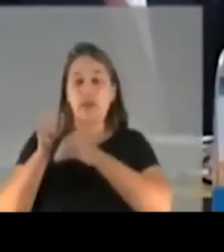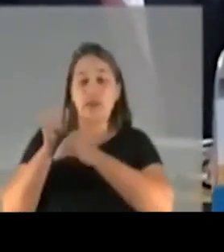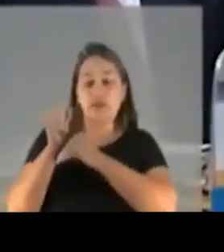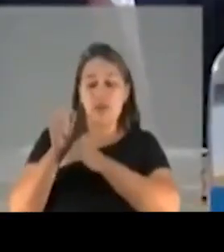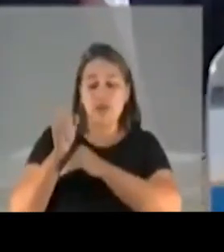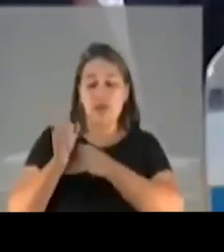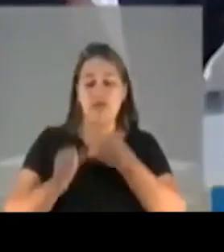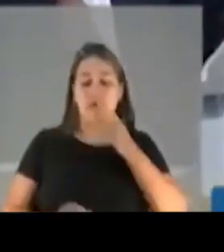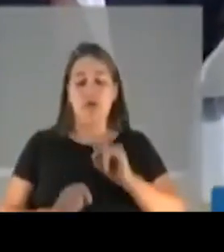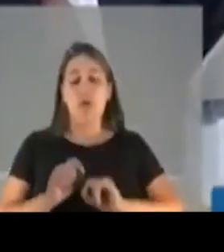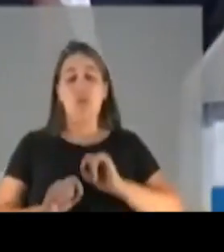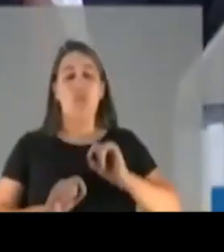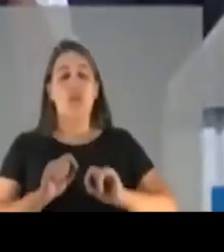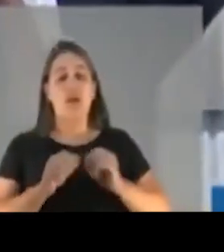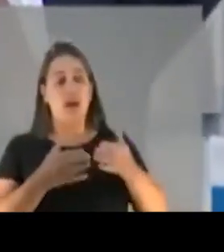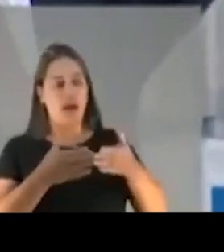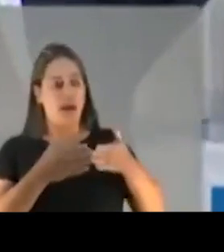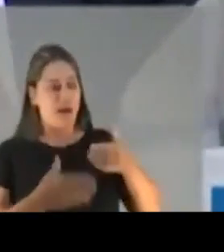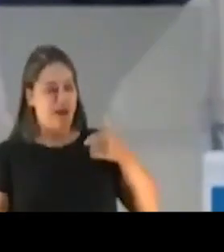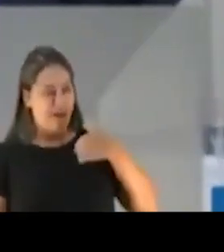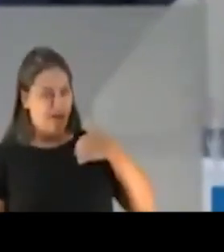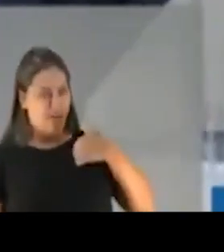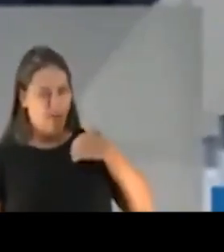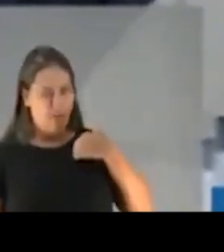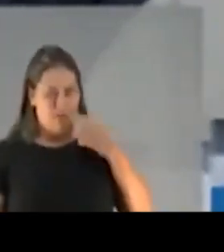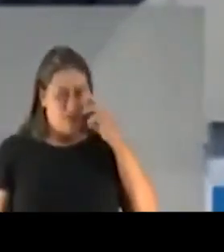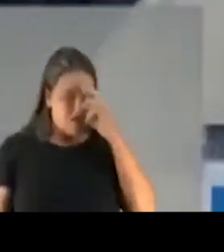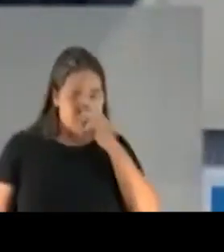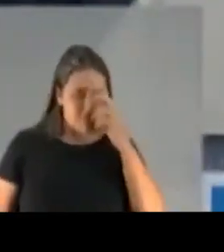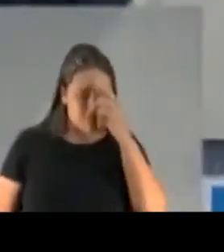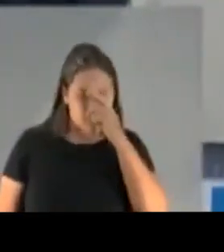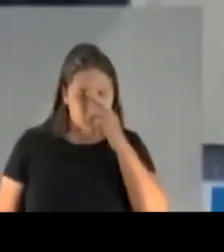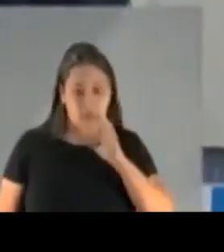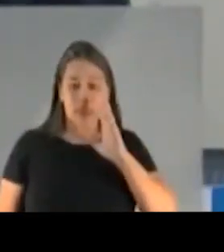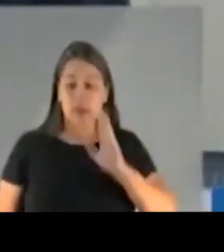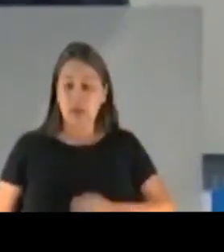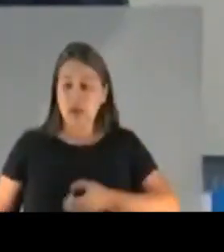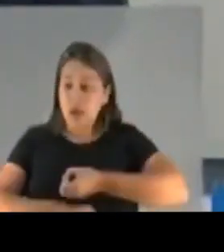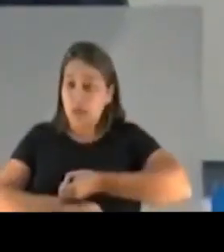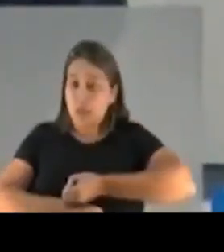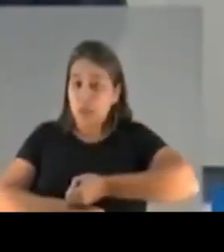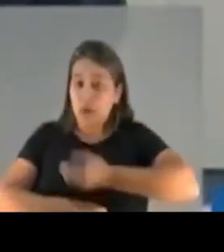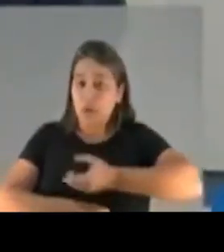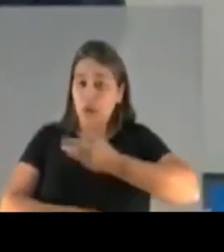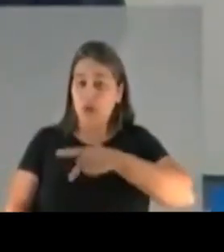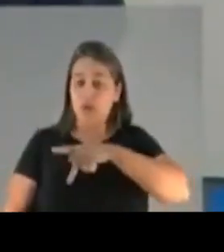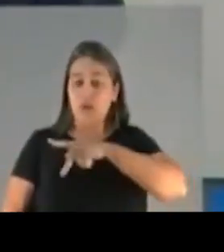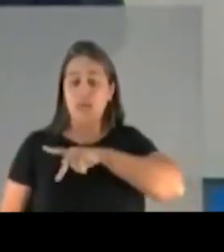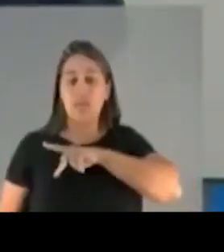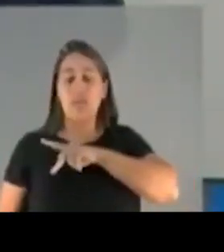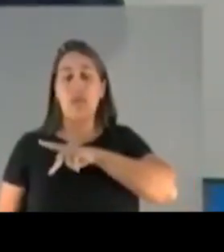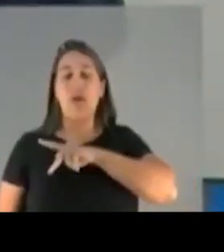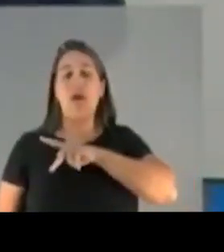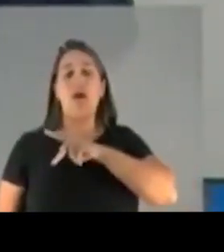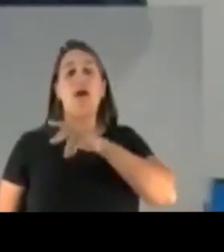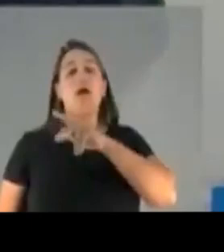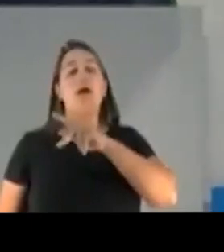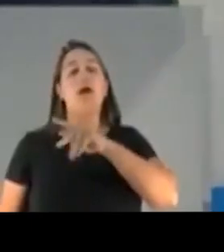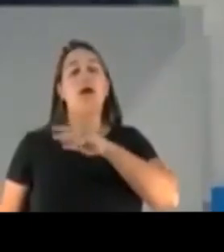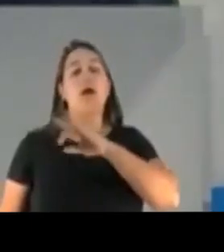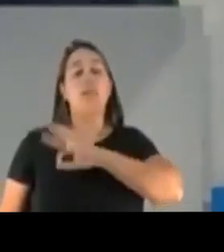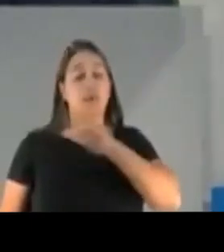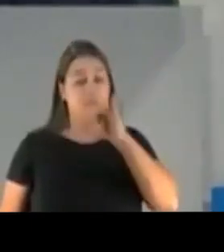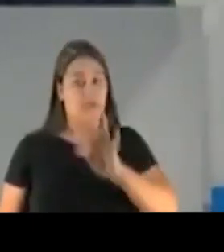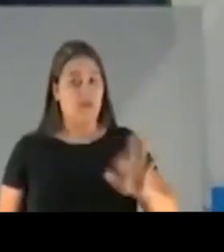deixou expresso no requerimento a minha condição de investigada. Eu já prestei depoimento na Polícia Federal sobre os fatos investigados,